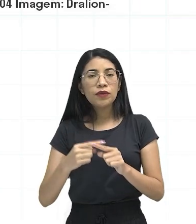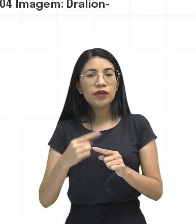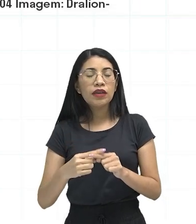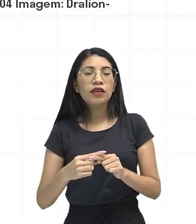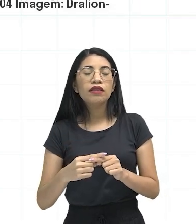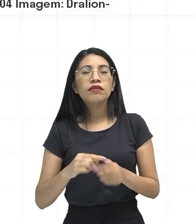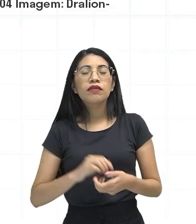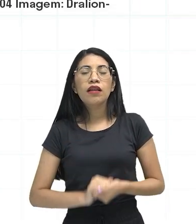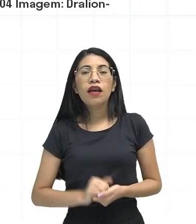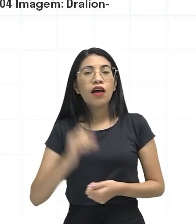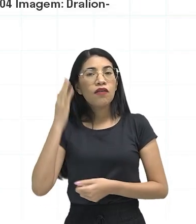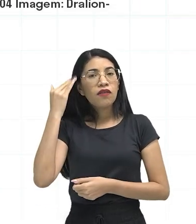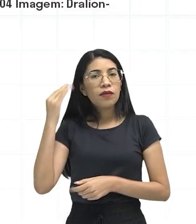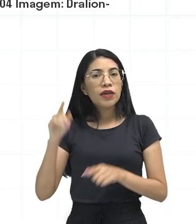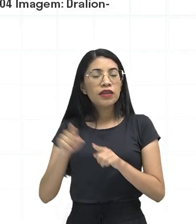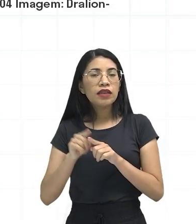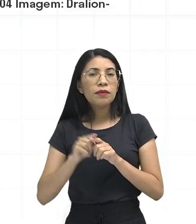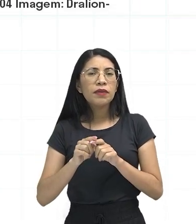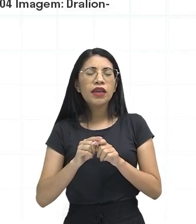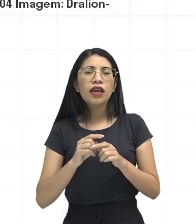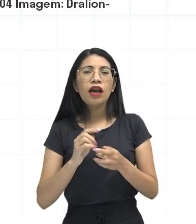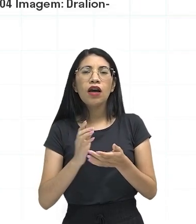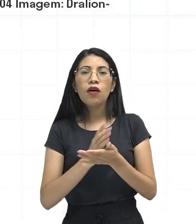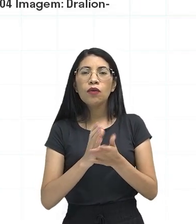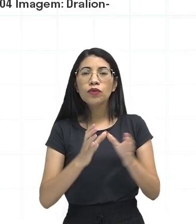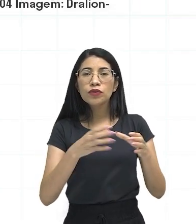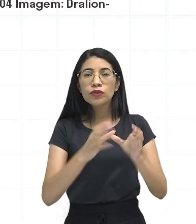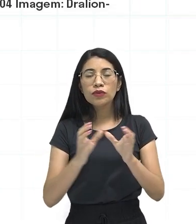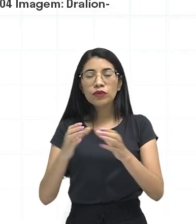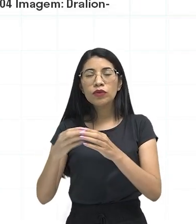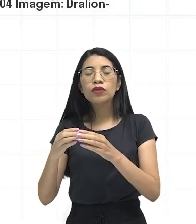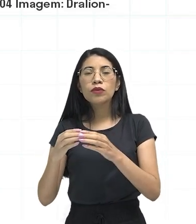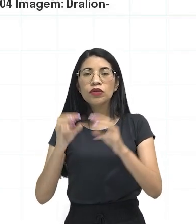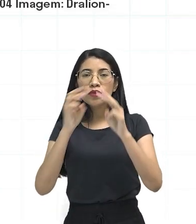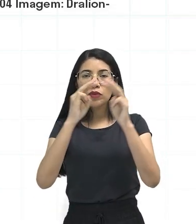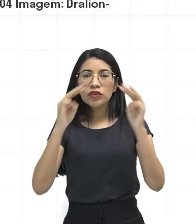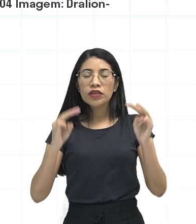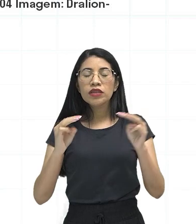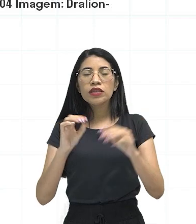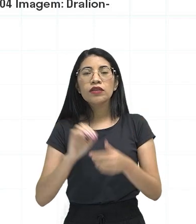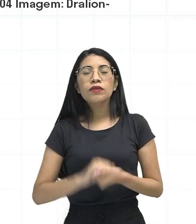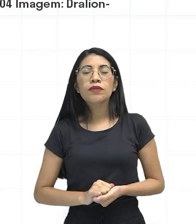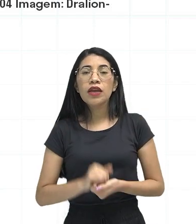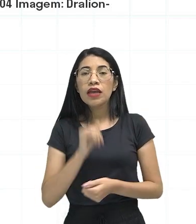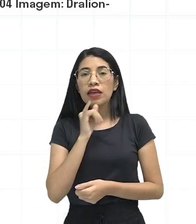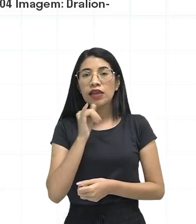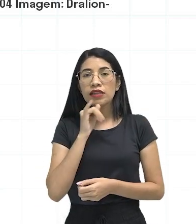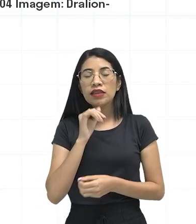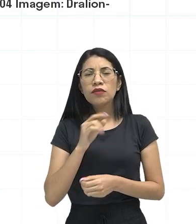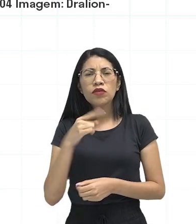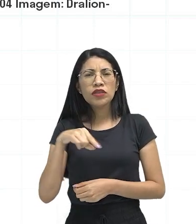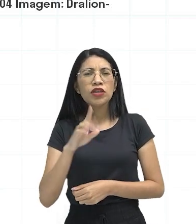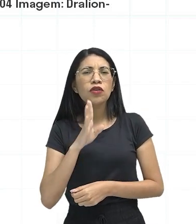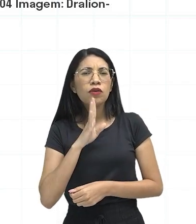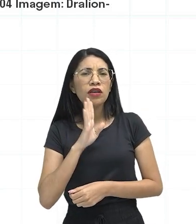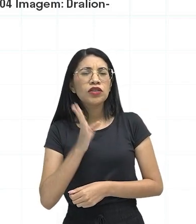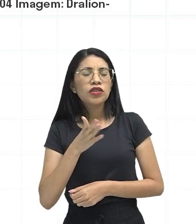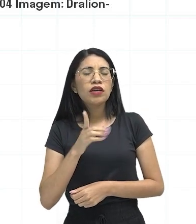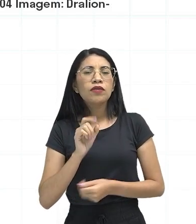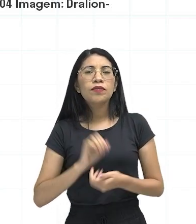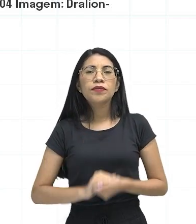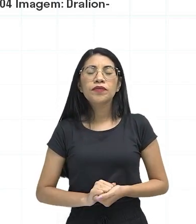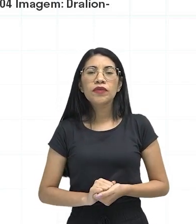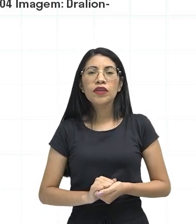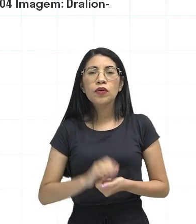da notoriedade de companhias de circo contemporâneas, como, duvido se esse vocês nunca ouviram falar,